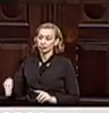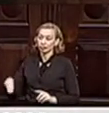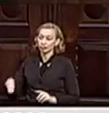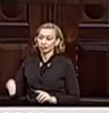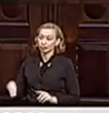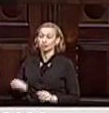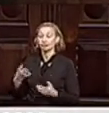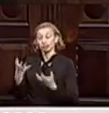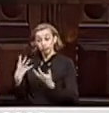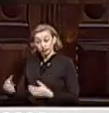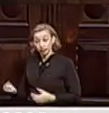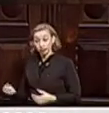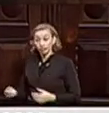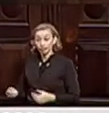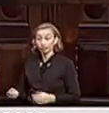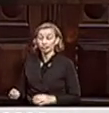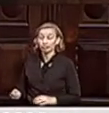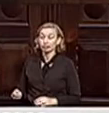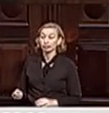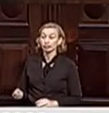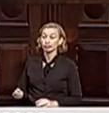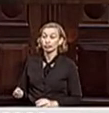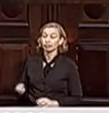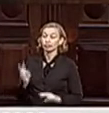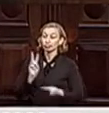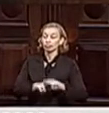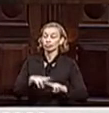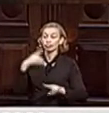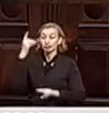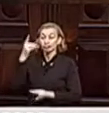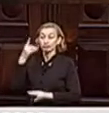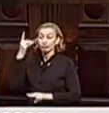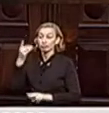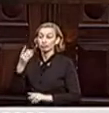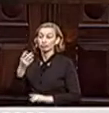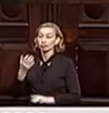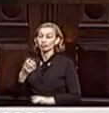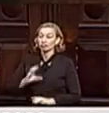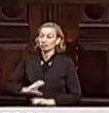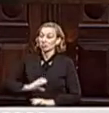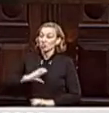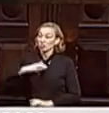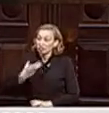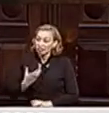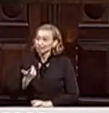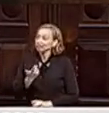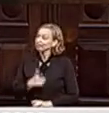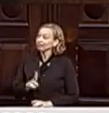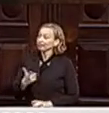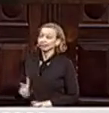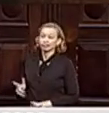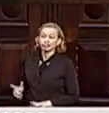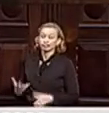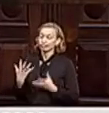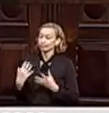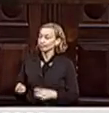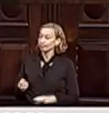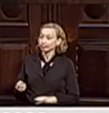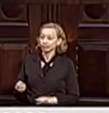deputados, não teve coragem de decidir monocraticamente